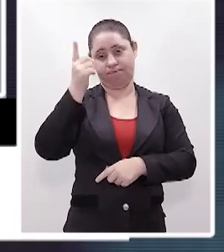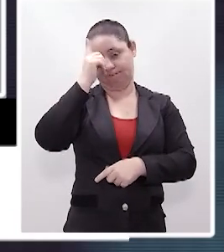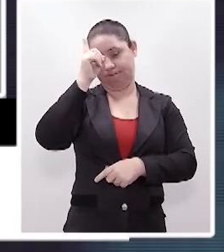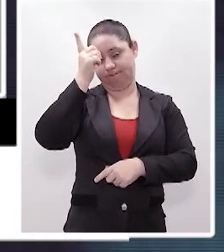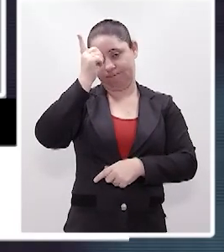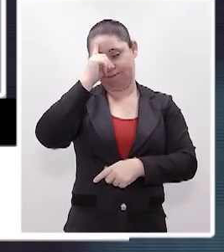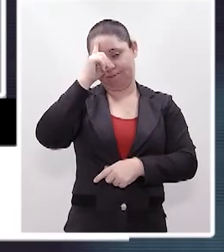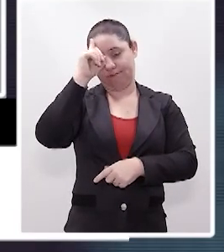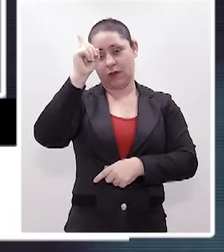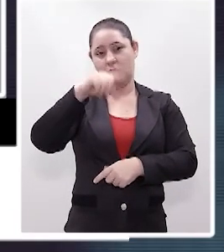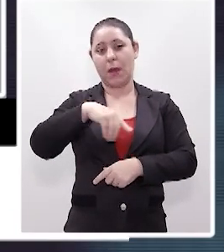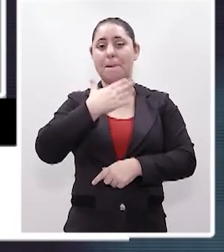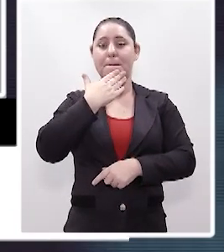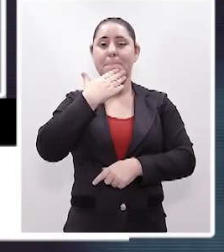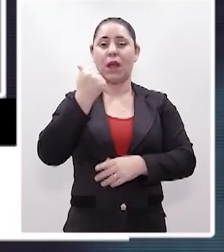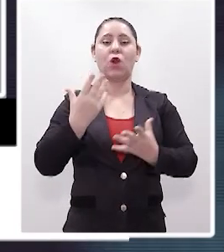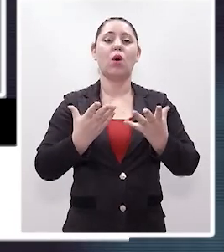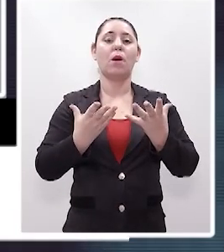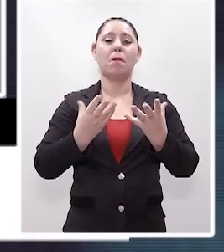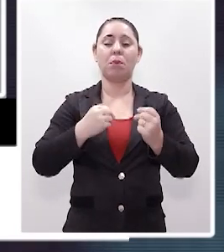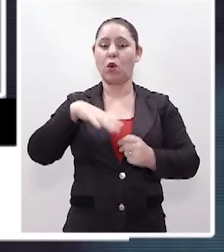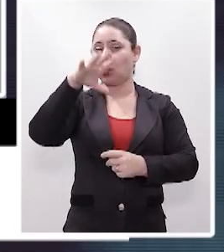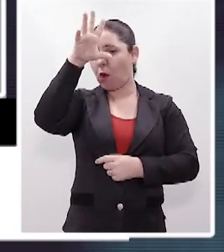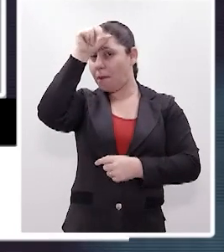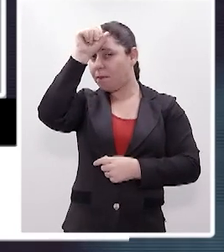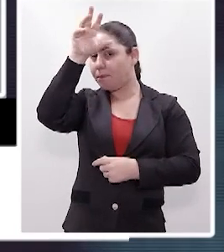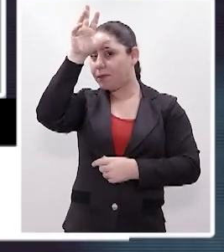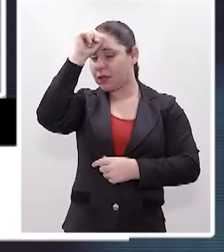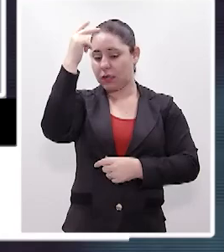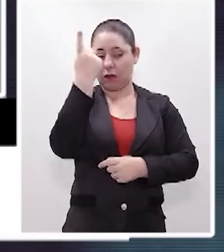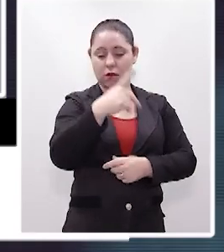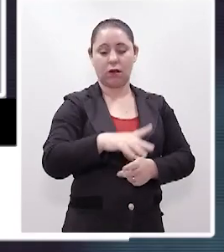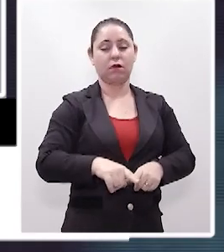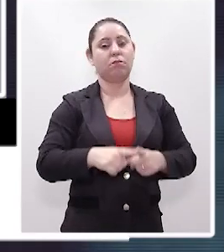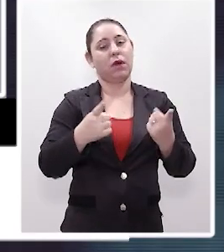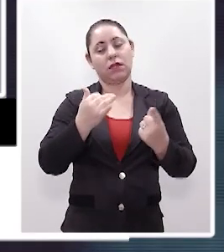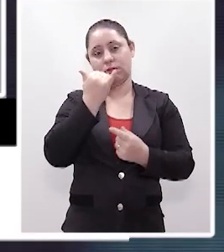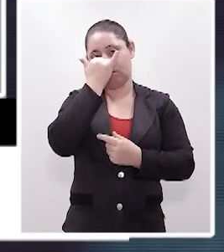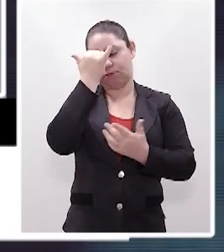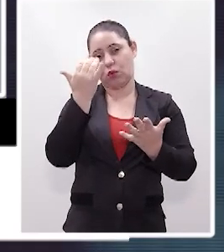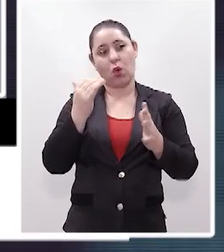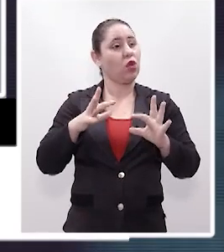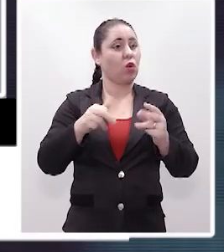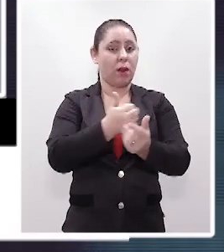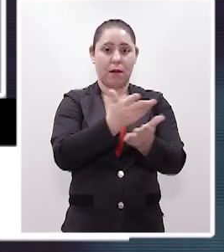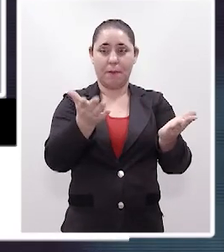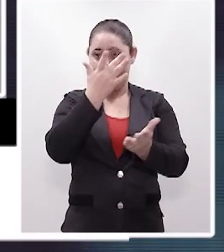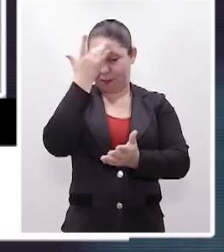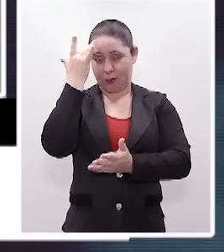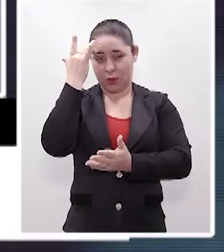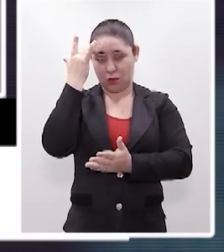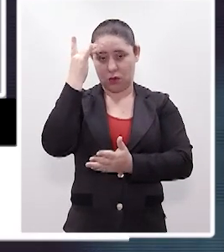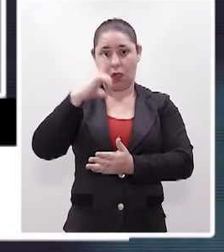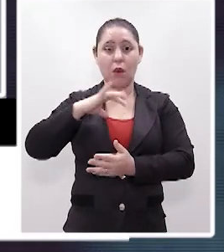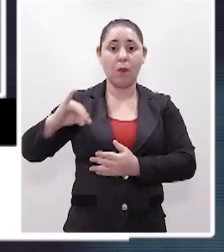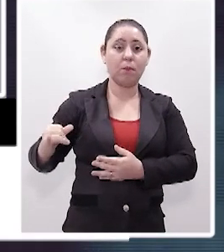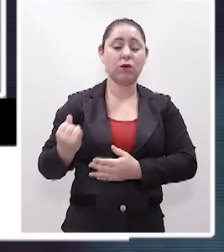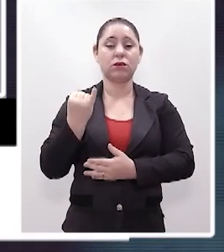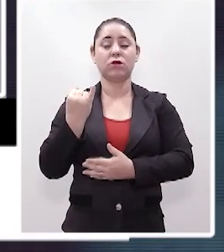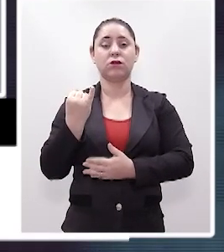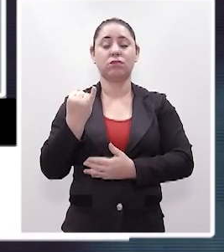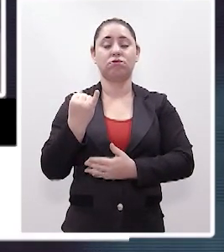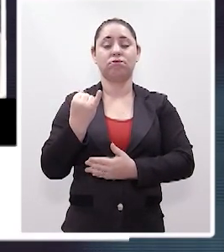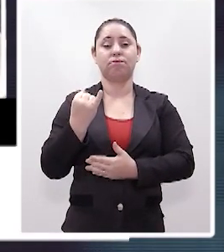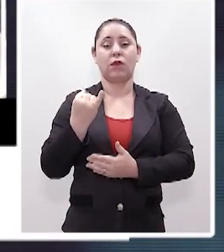presencial. E isso tem melhorado bastante o rendimento dele. Mas, infelizmente, não é todo mundo que tem essa oportunidade.